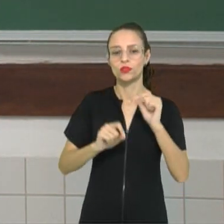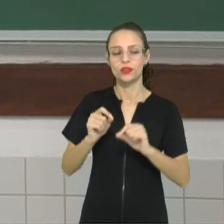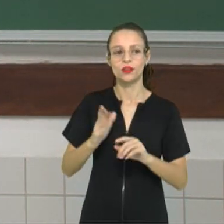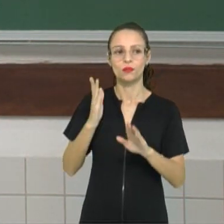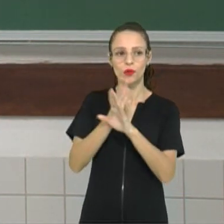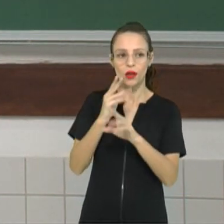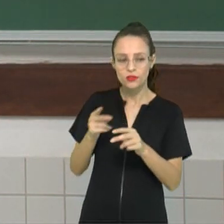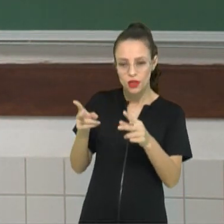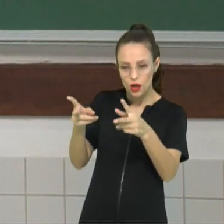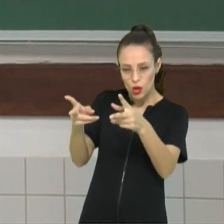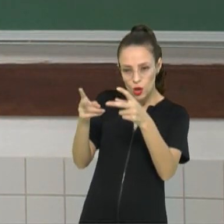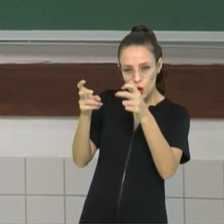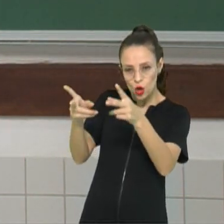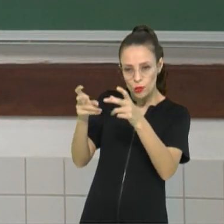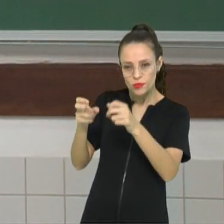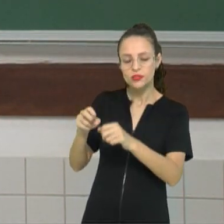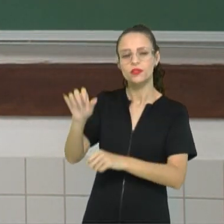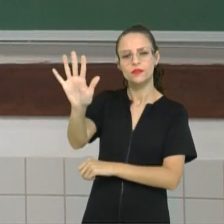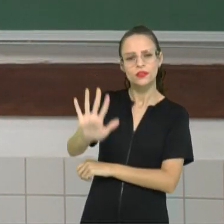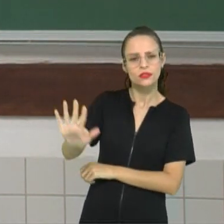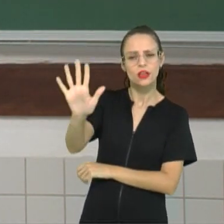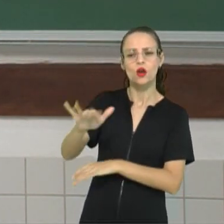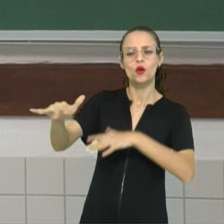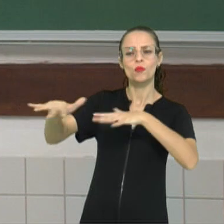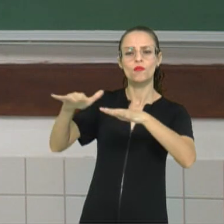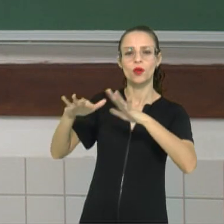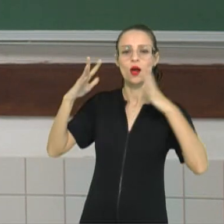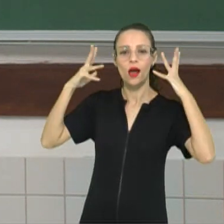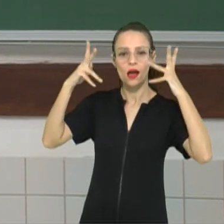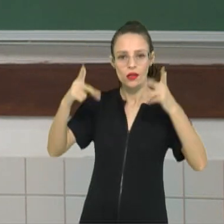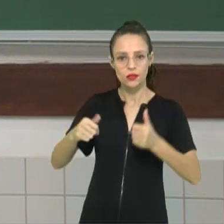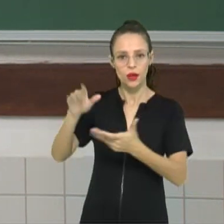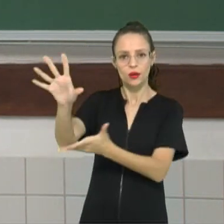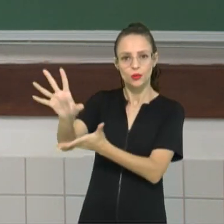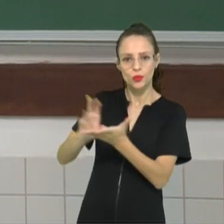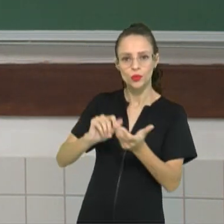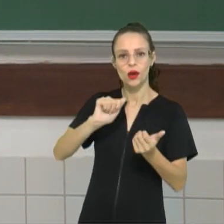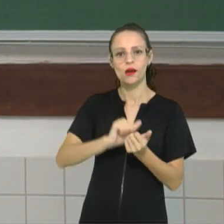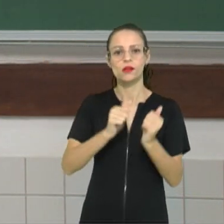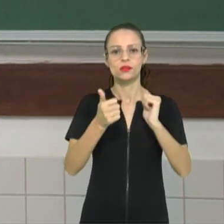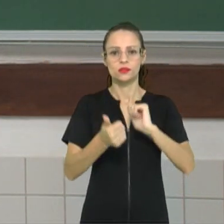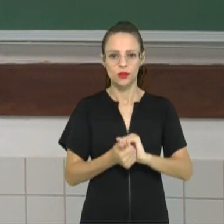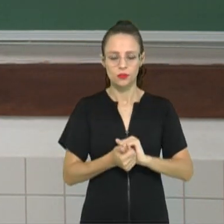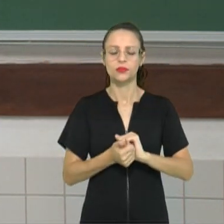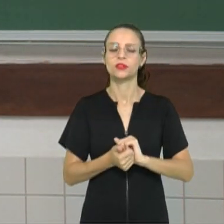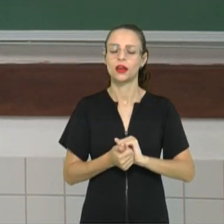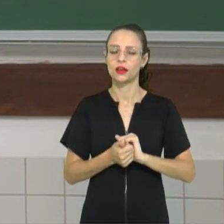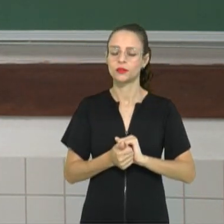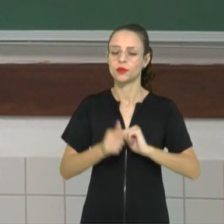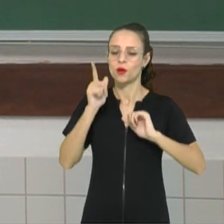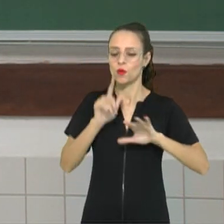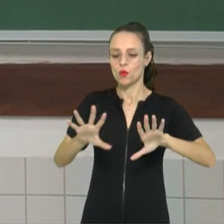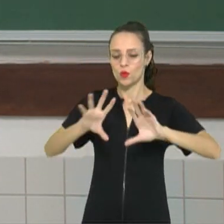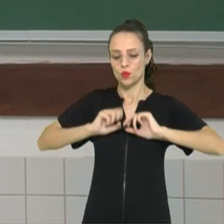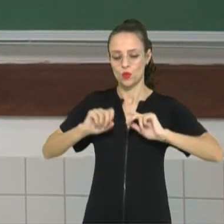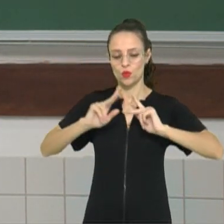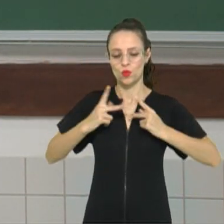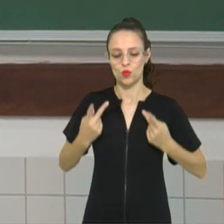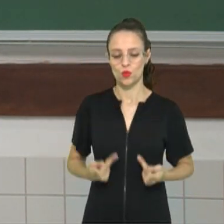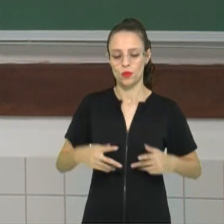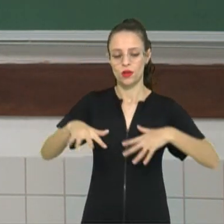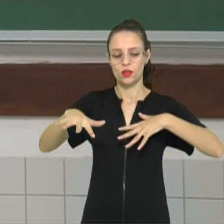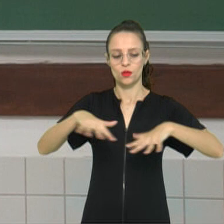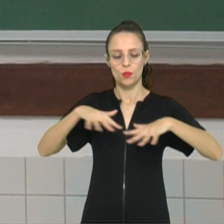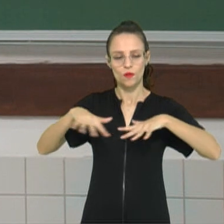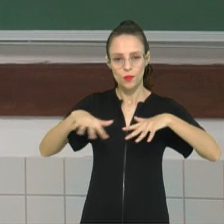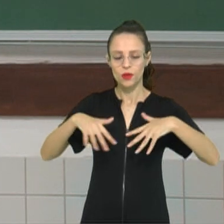da observação de movimento que os animais apresentavam, né? E através desses movimentos foi adaptado para que a